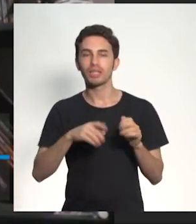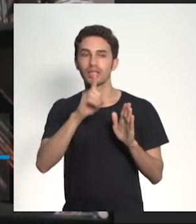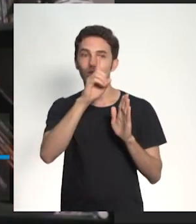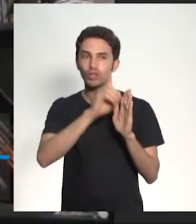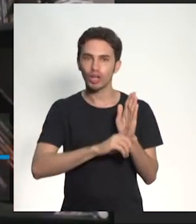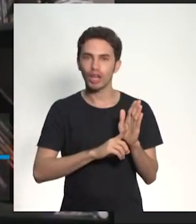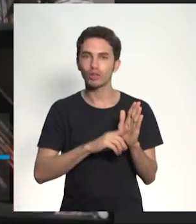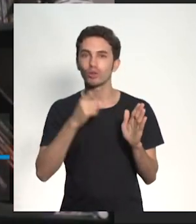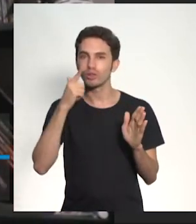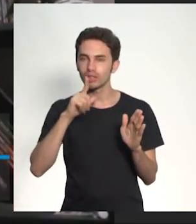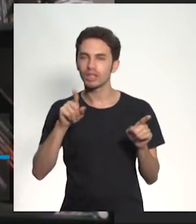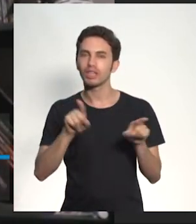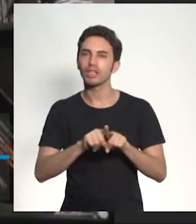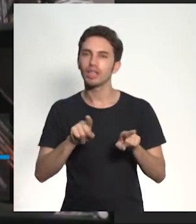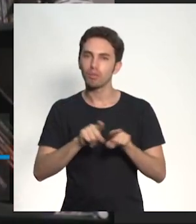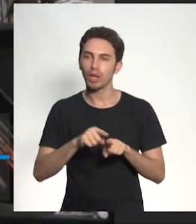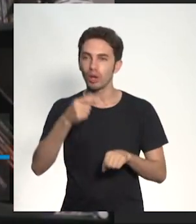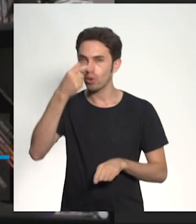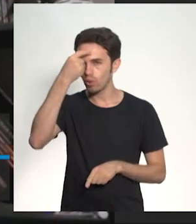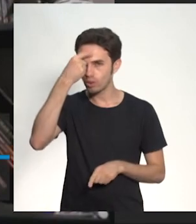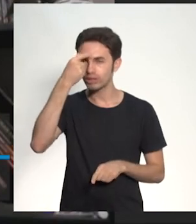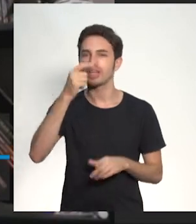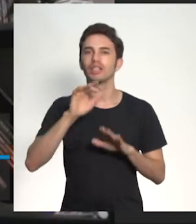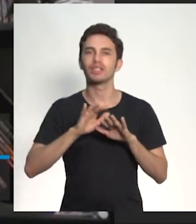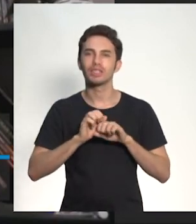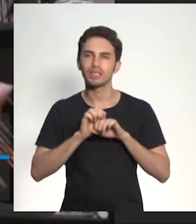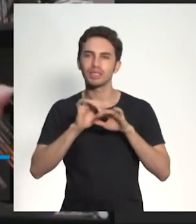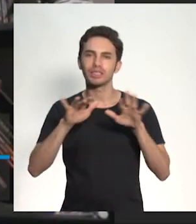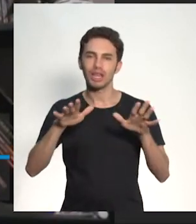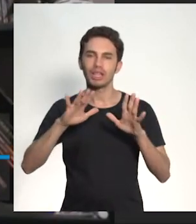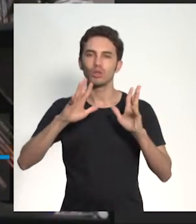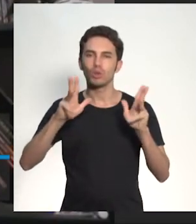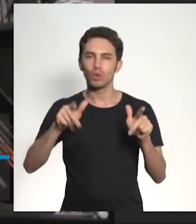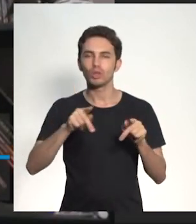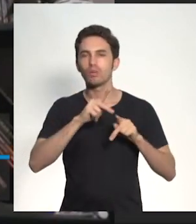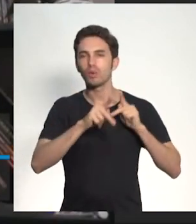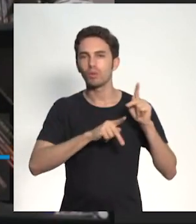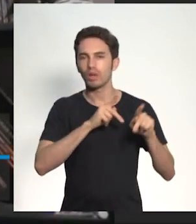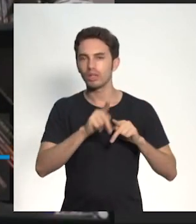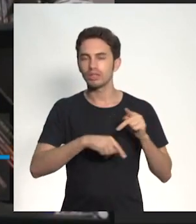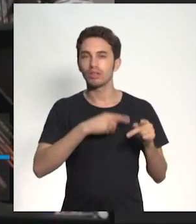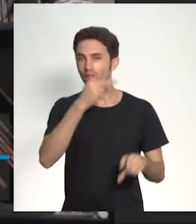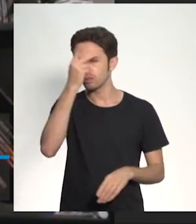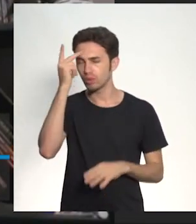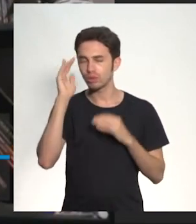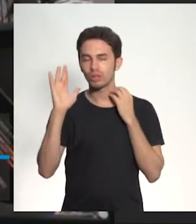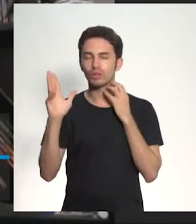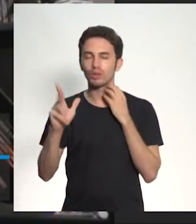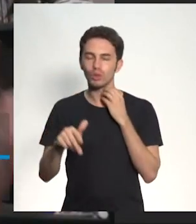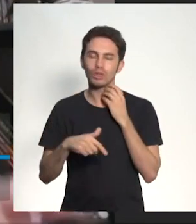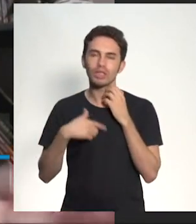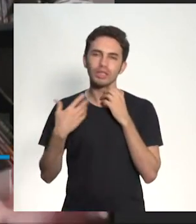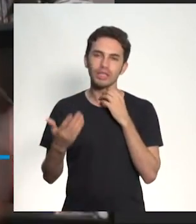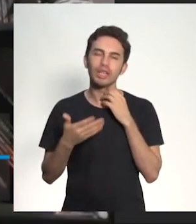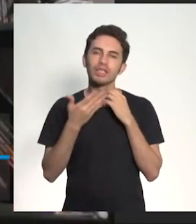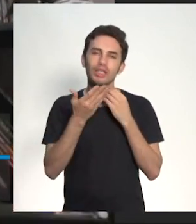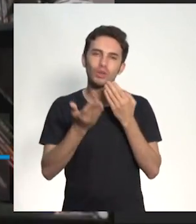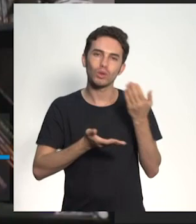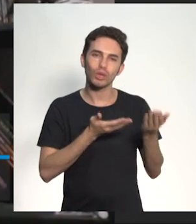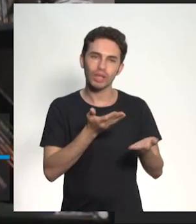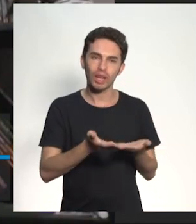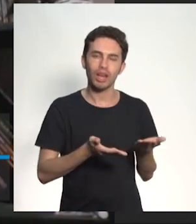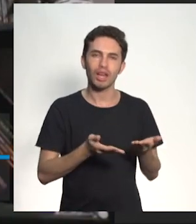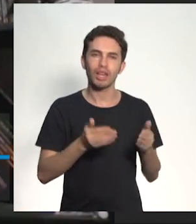direitos, mas também de conscientizar, né, a população e conscientizar as pessoas para que essa equidade ela